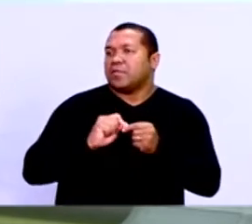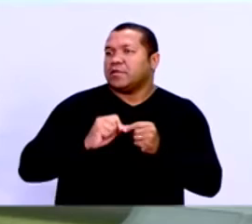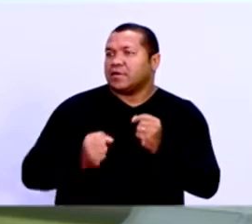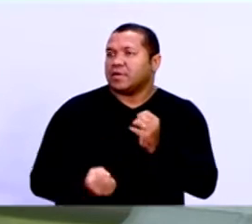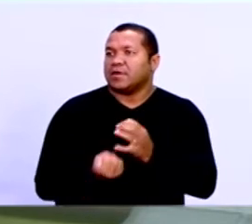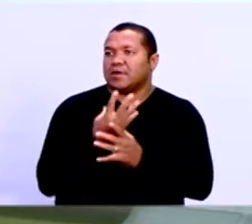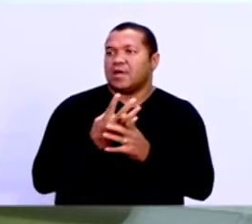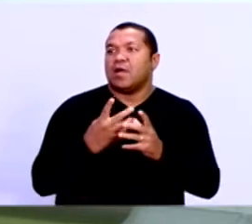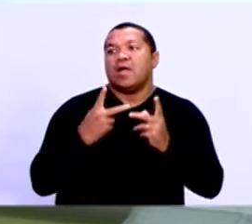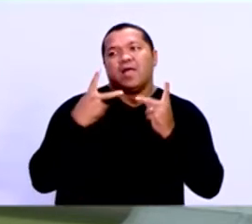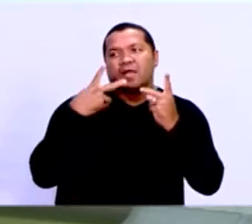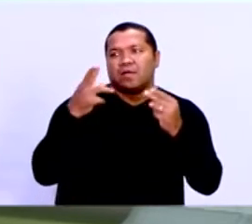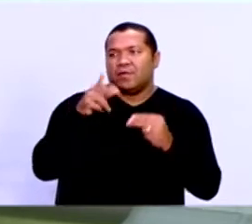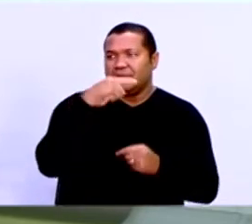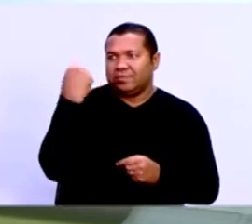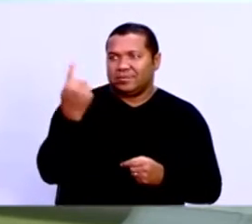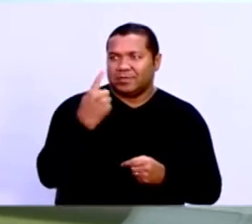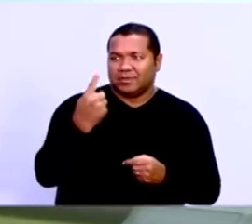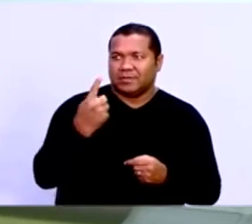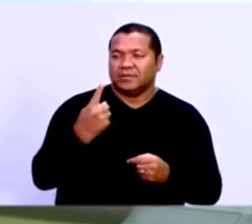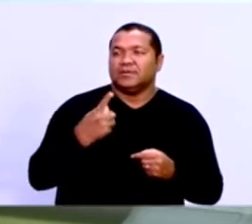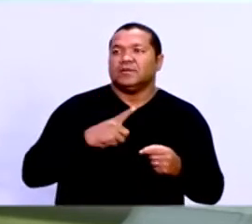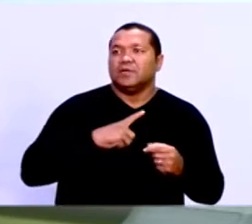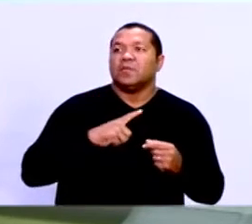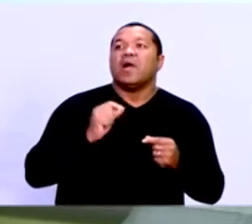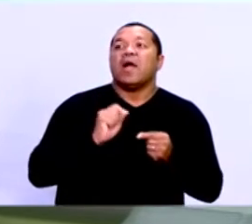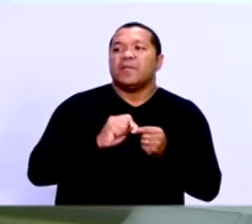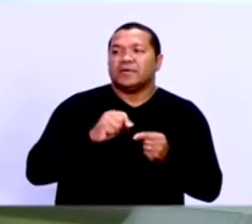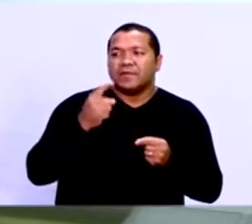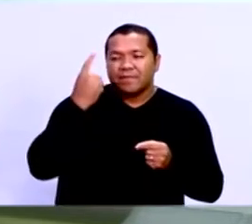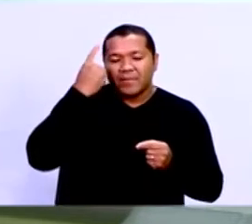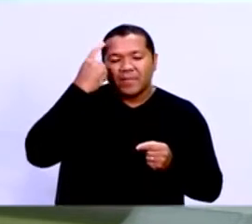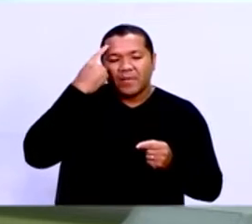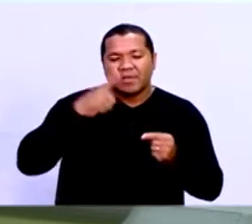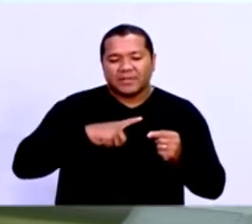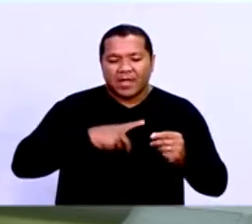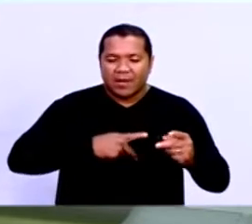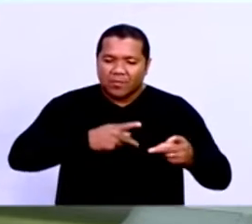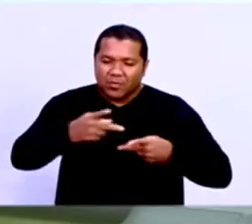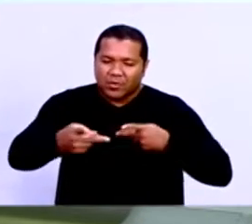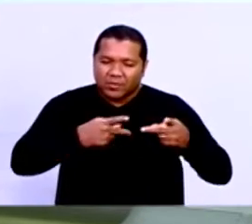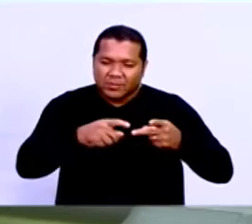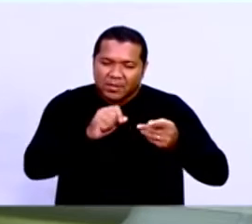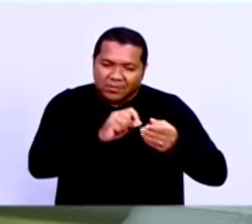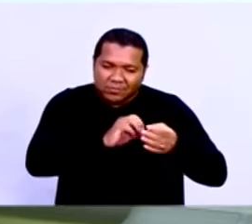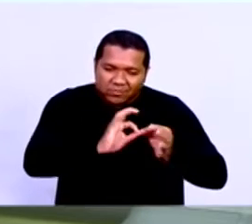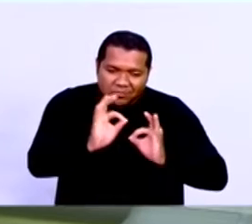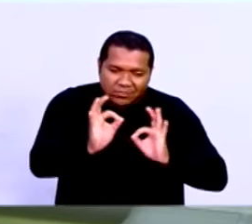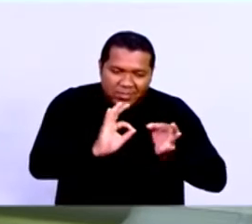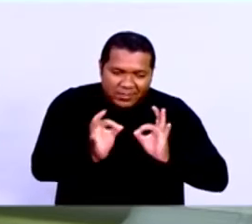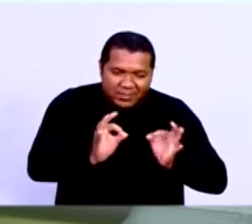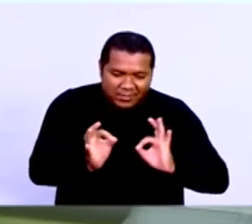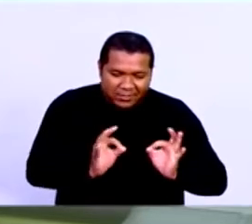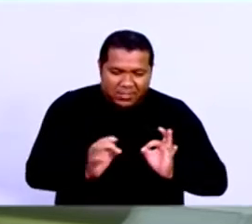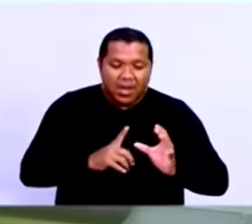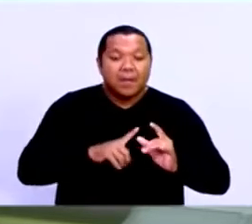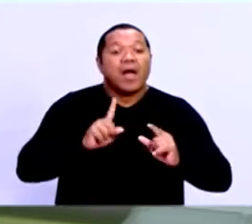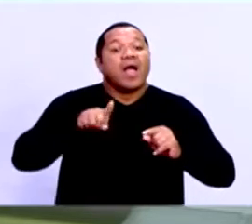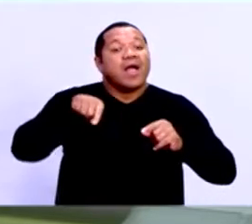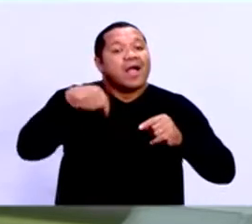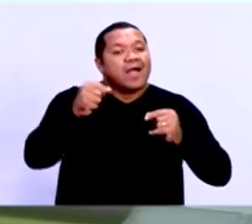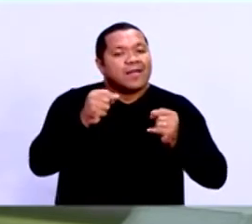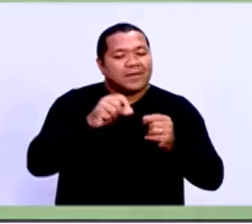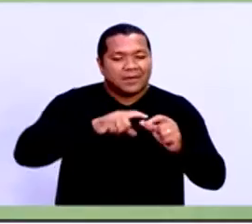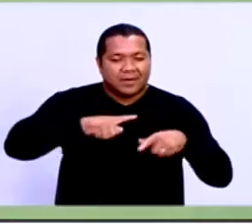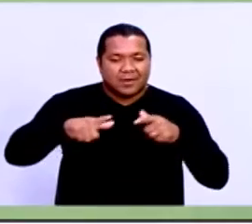faz um projeto antes ver mais ou menos o que vai precisar para aí sim poder executar e testar e pink pegar